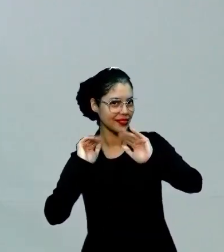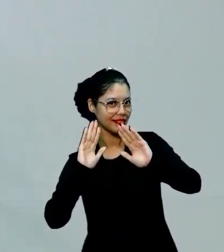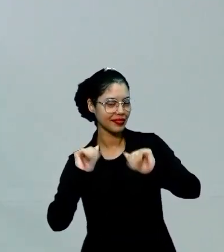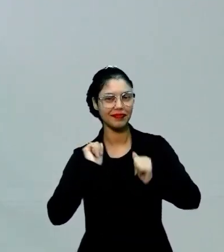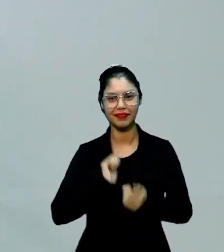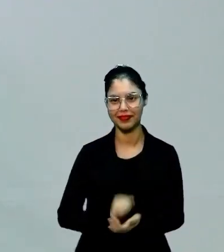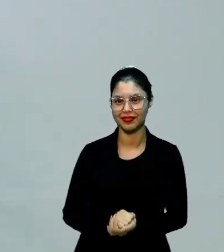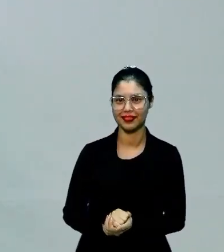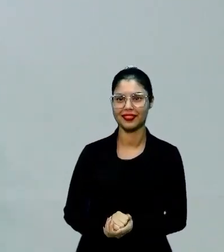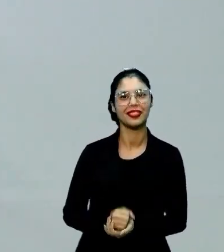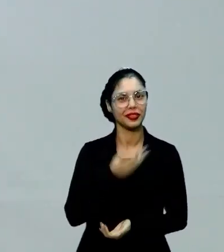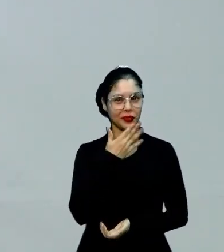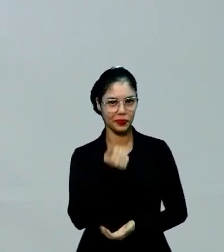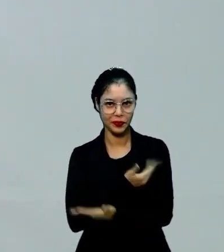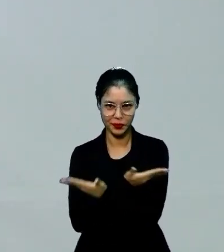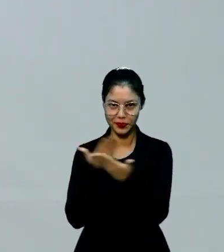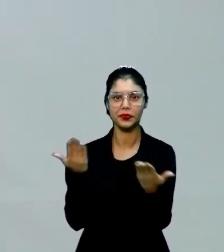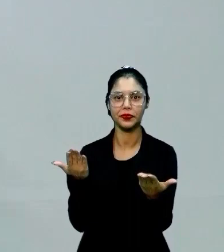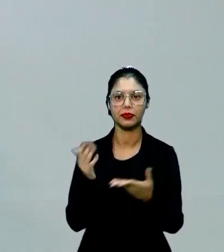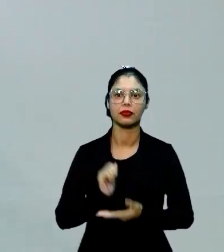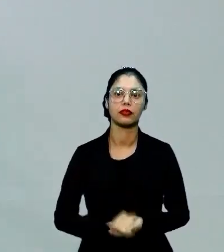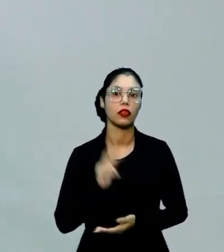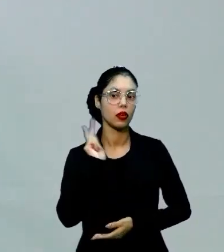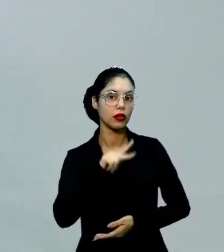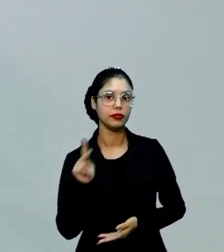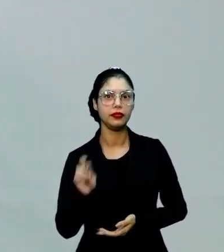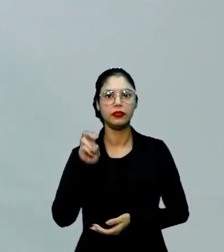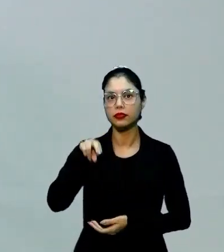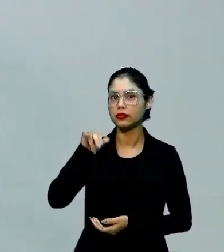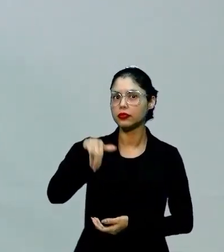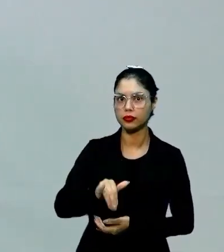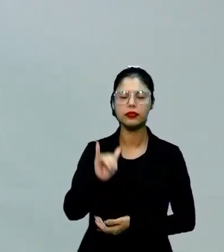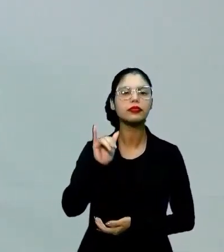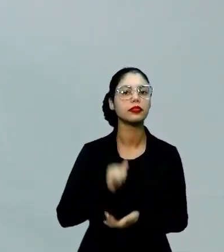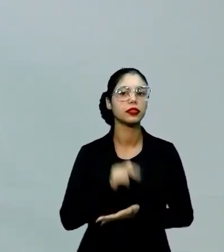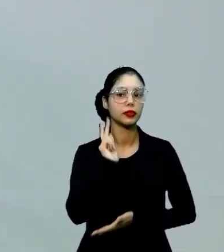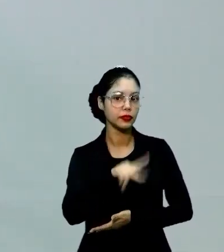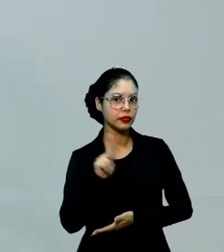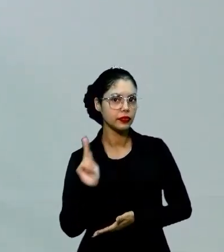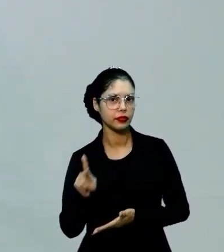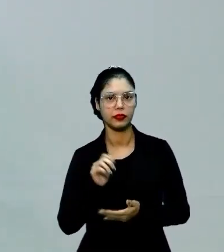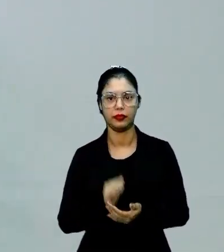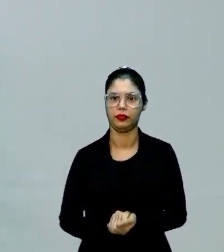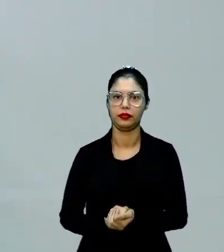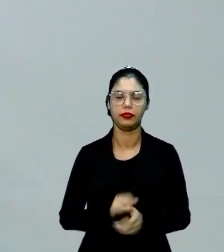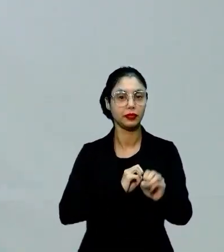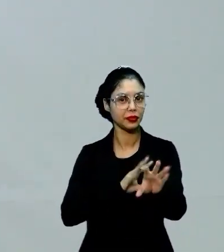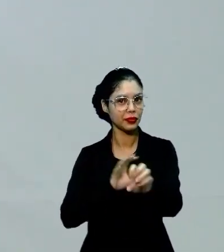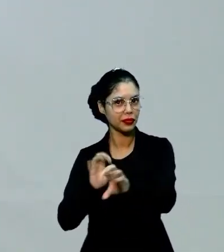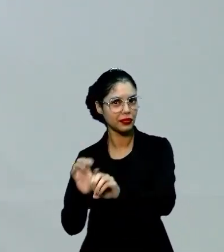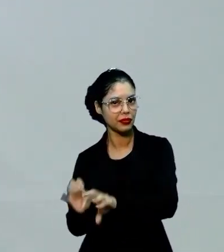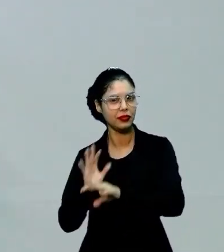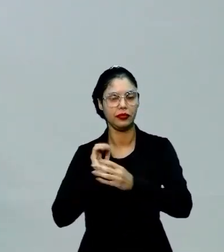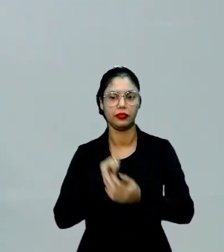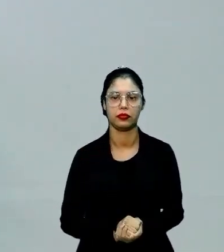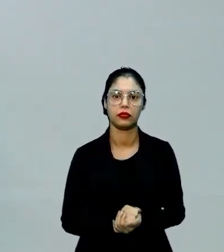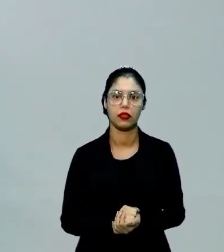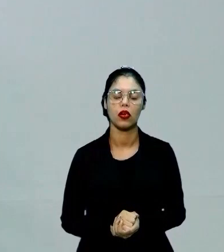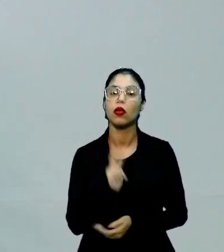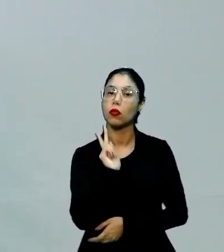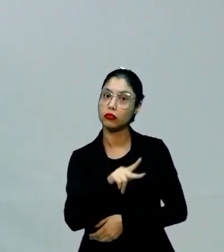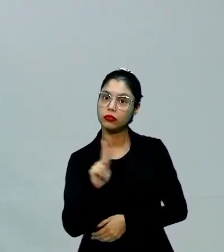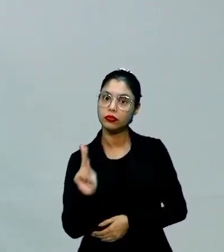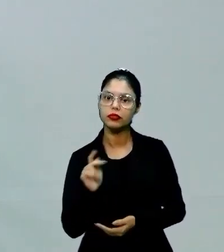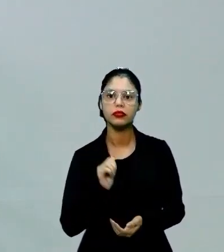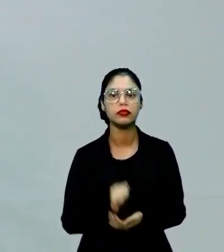Alunos e alunas, tudo bem com vocês? Sou o professor Ney Araújo, professor da Rede Pública de Ensino e professor